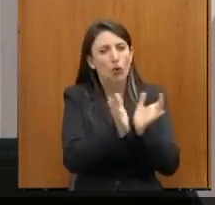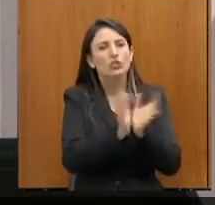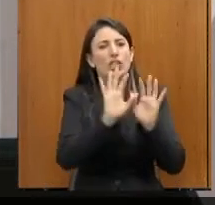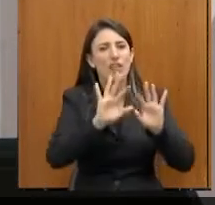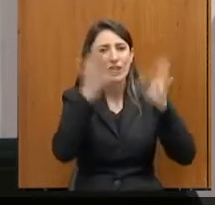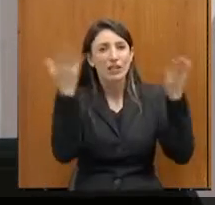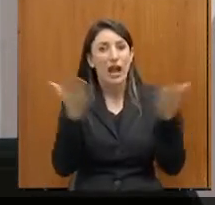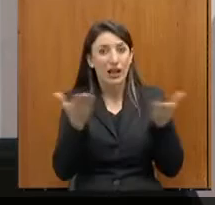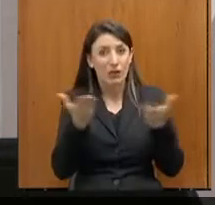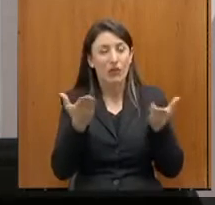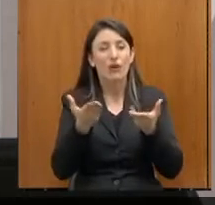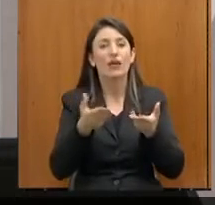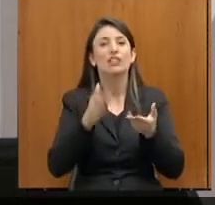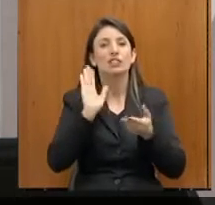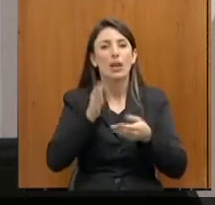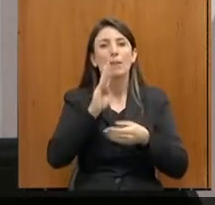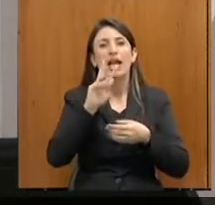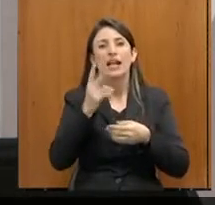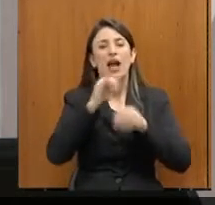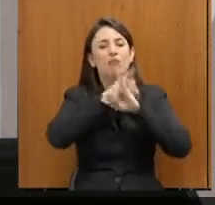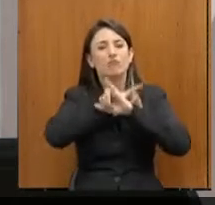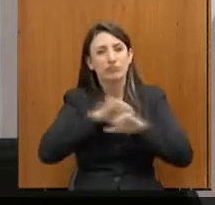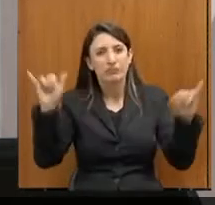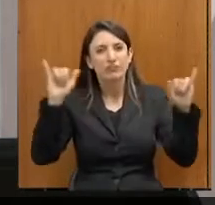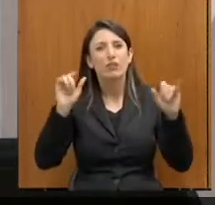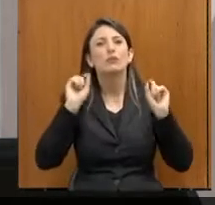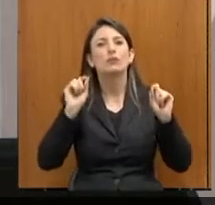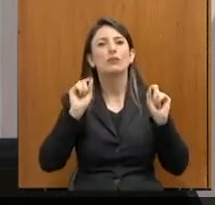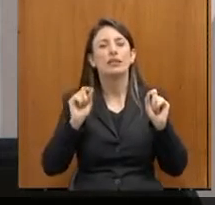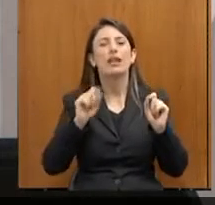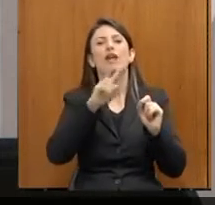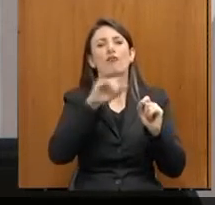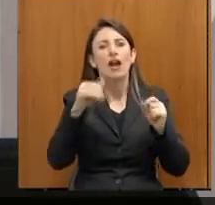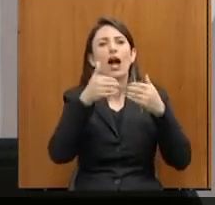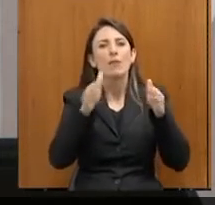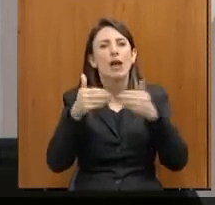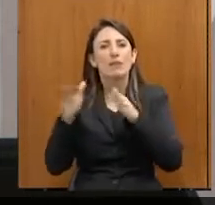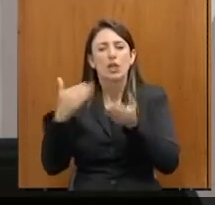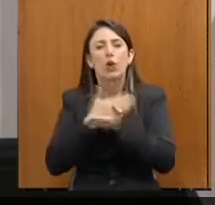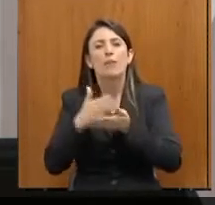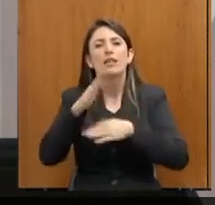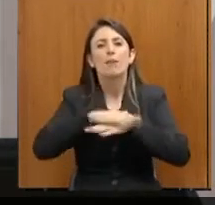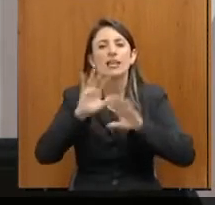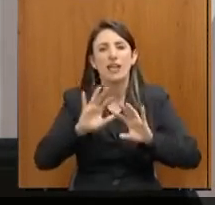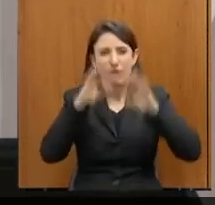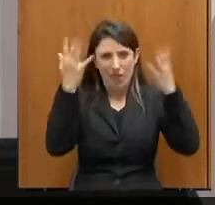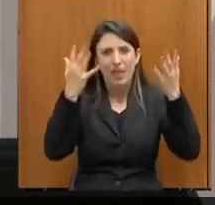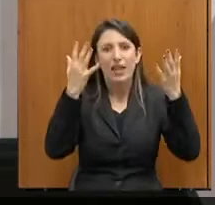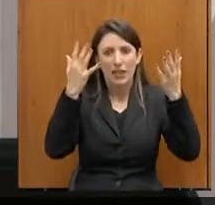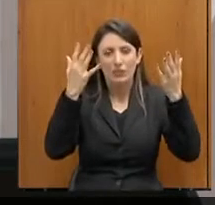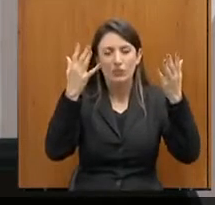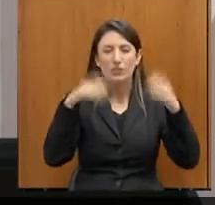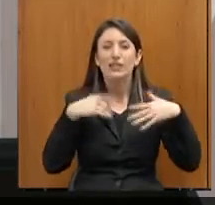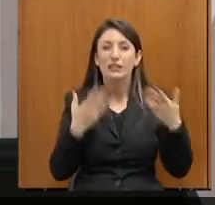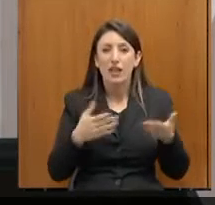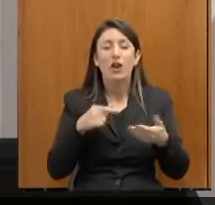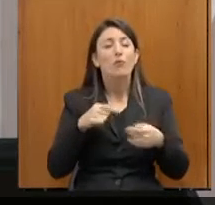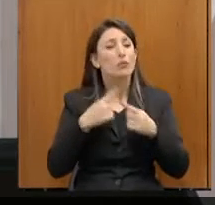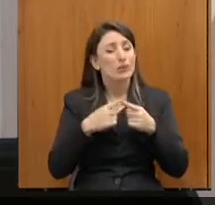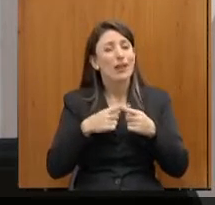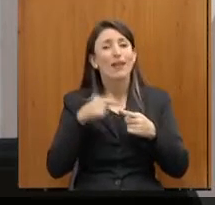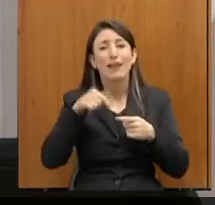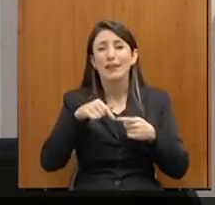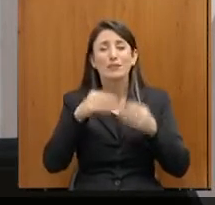acabou de soltar agora aqui em Belo Horizonte aqui que vai poder ampliar mais os para ter mais evento e importante não da classe que foi mais